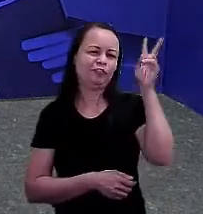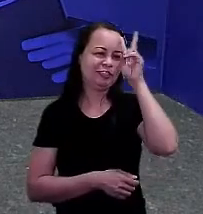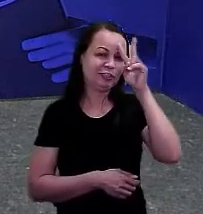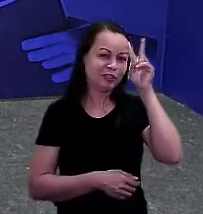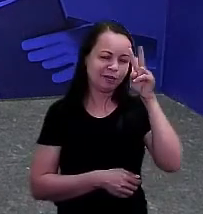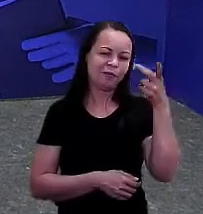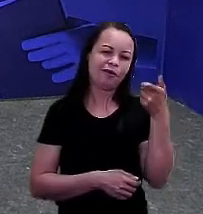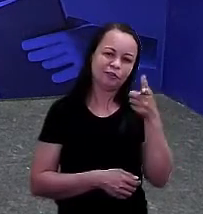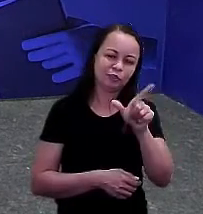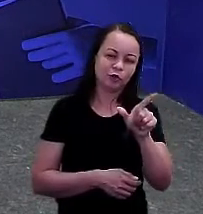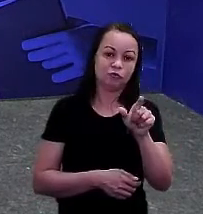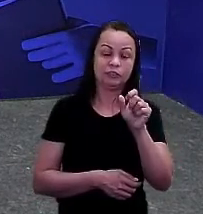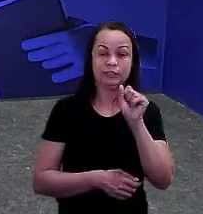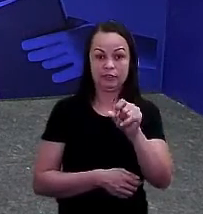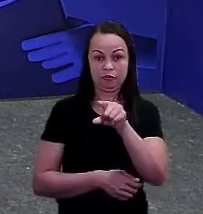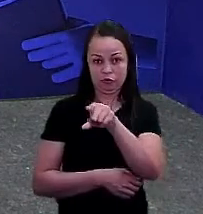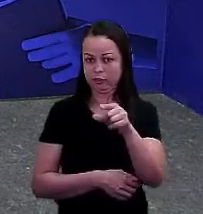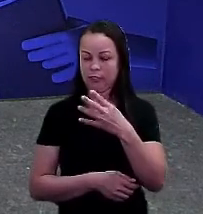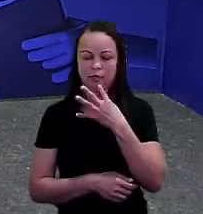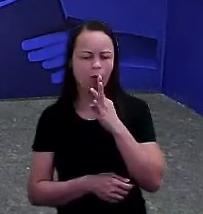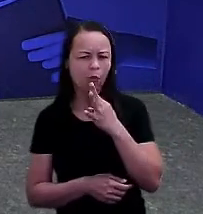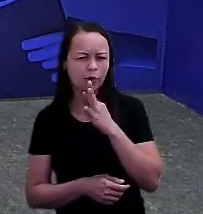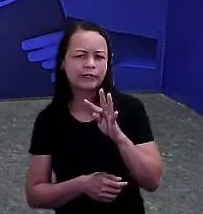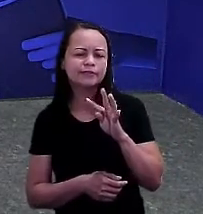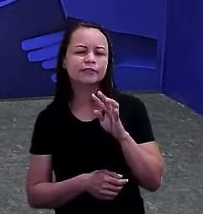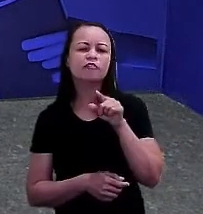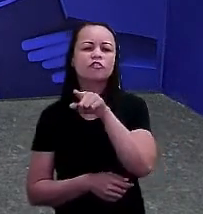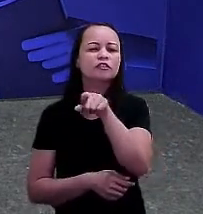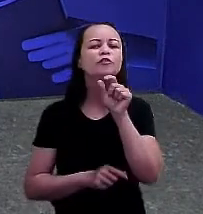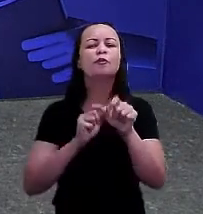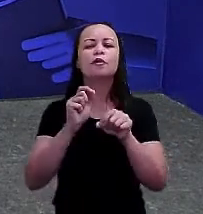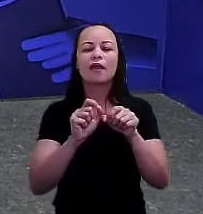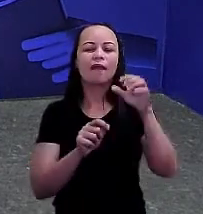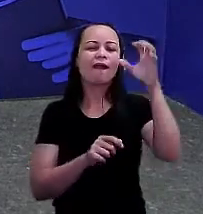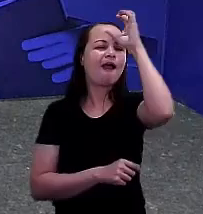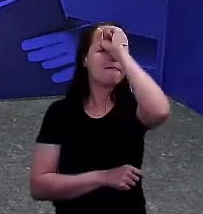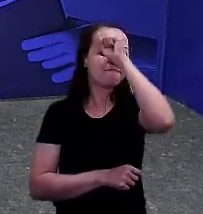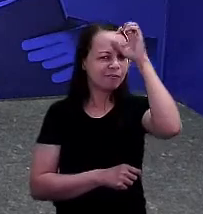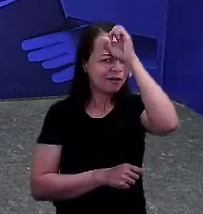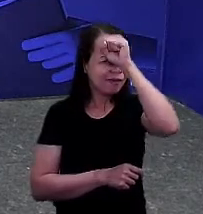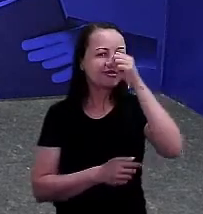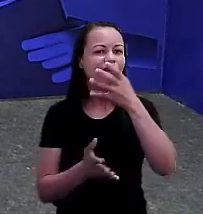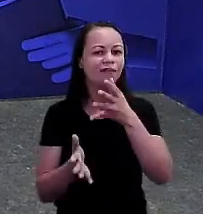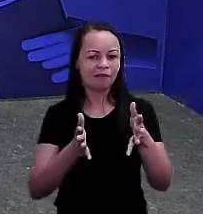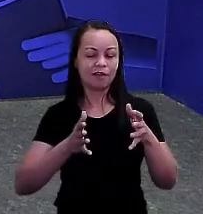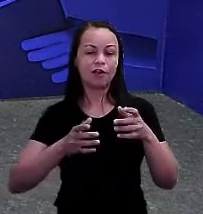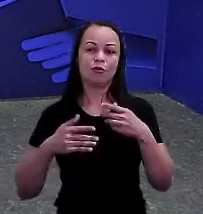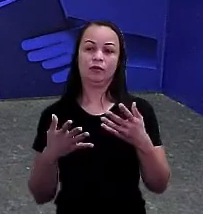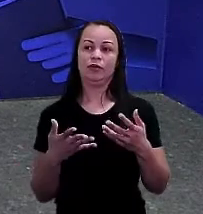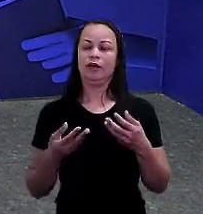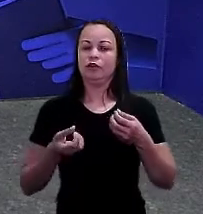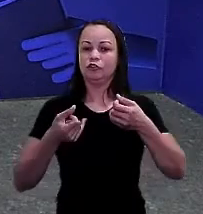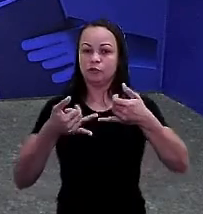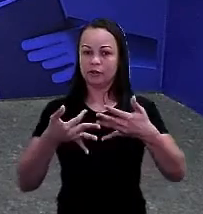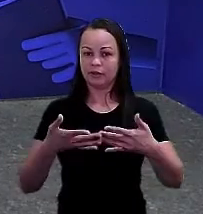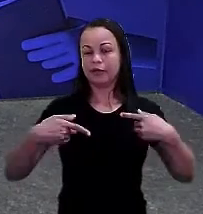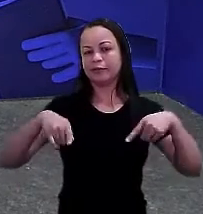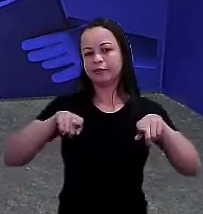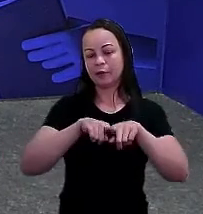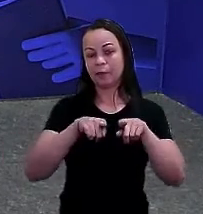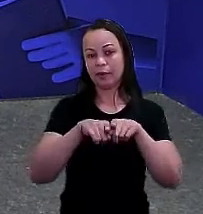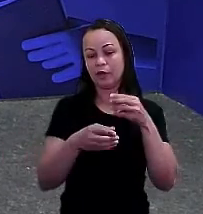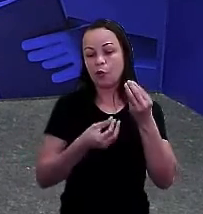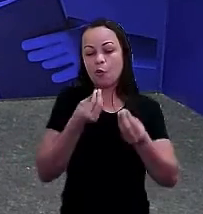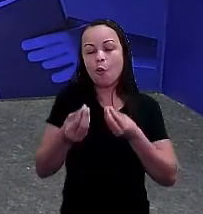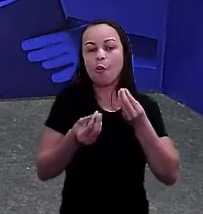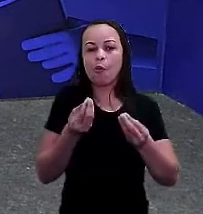relembrou. Quem não conhecia, aprendeu sobre essas lendas. Eu citei também como explicar a questão